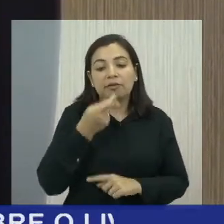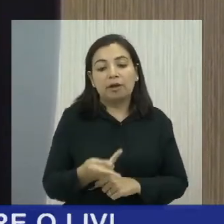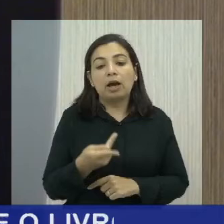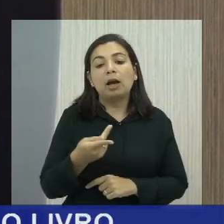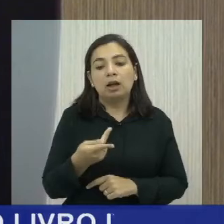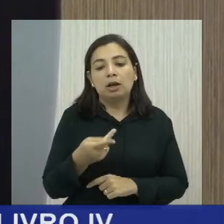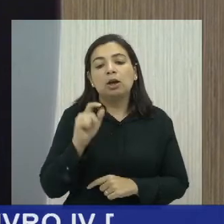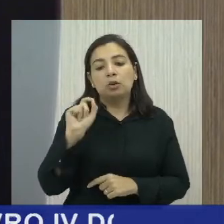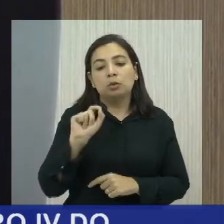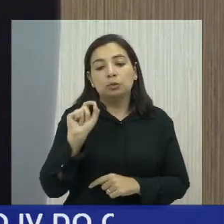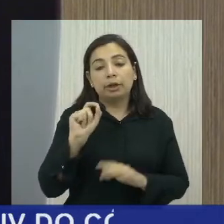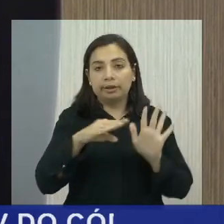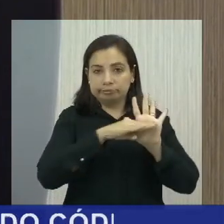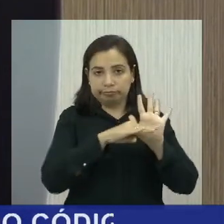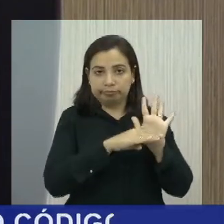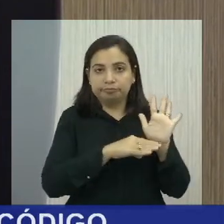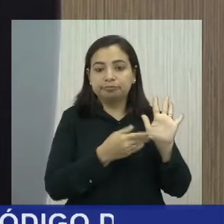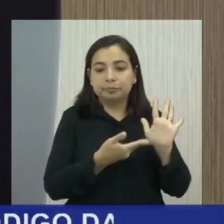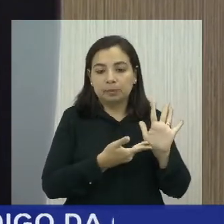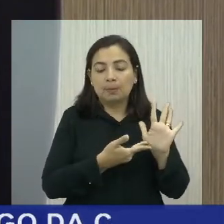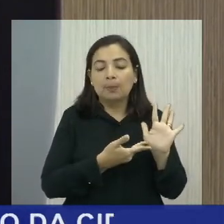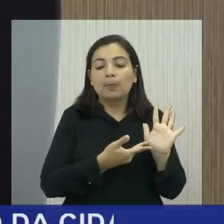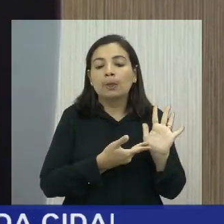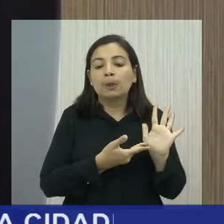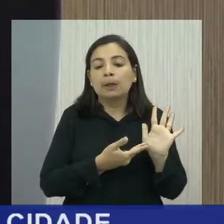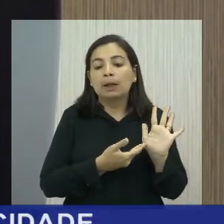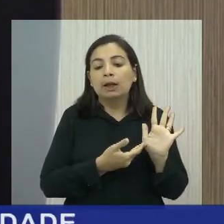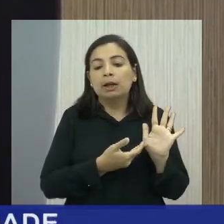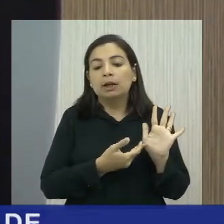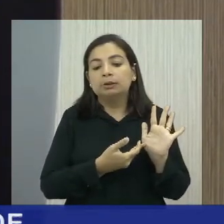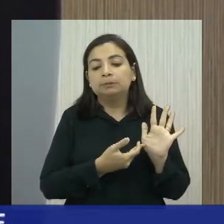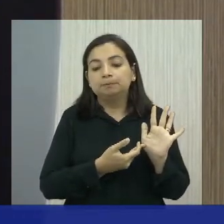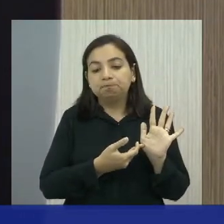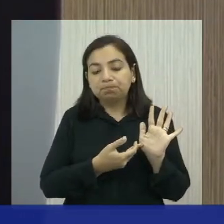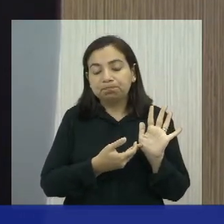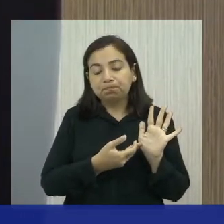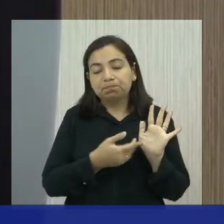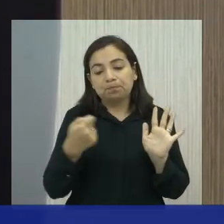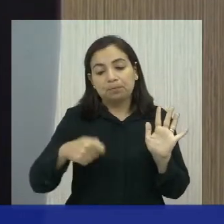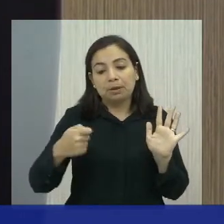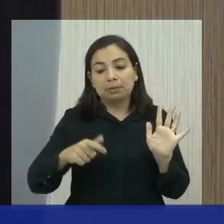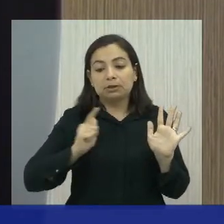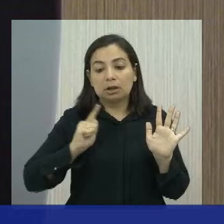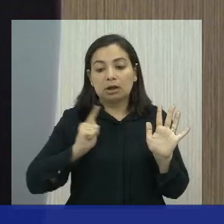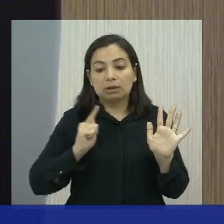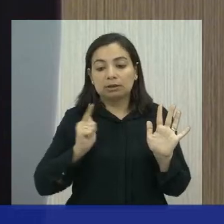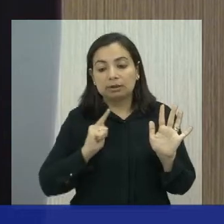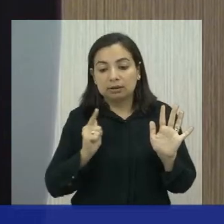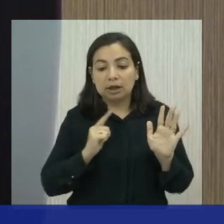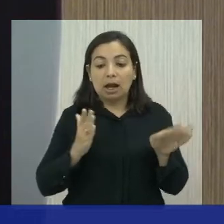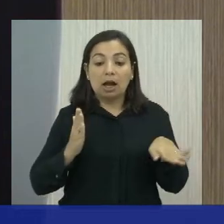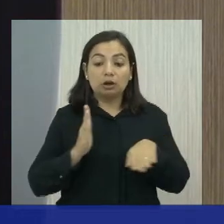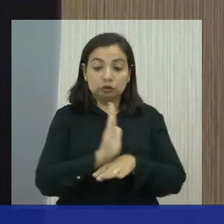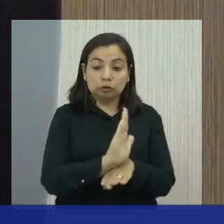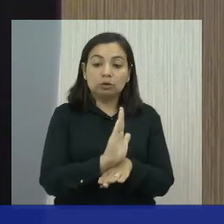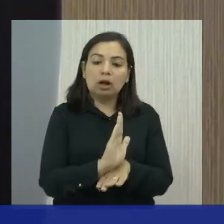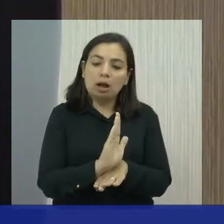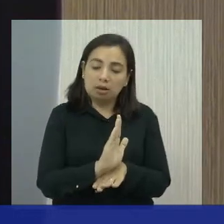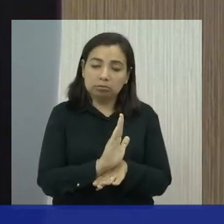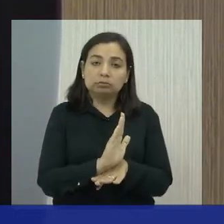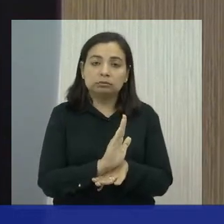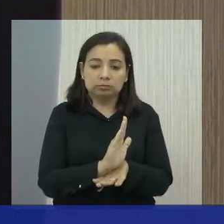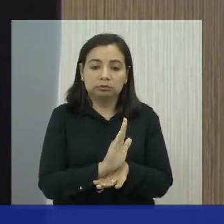em suas diretrizes, que essa participação ela deve contribuir,